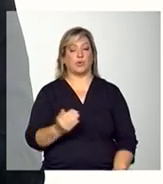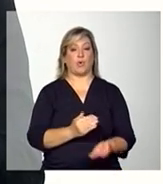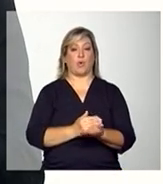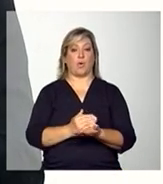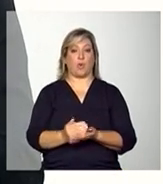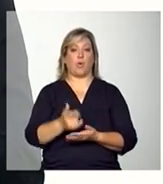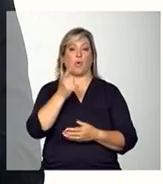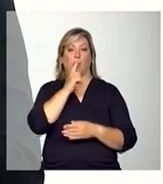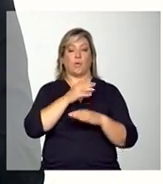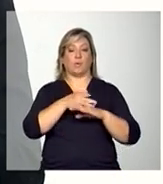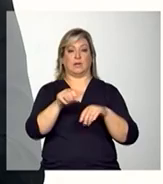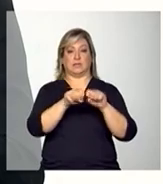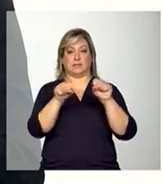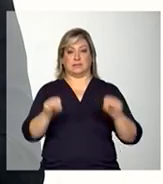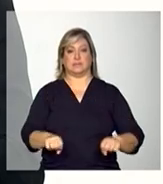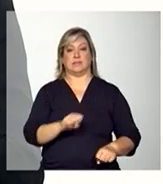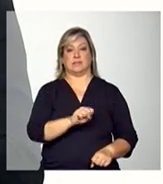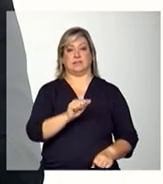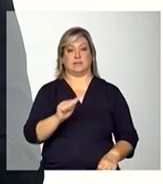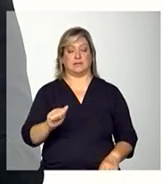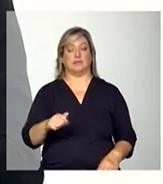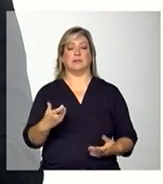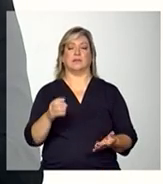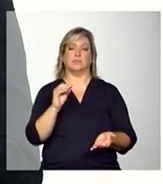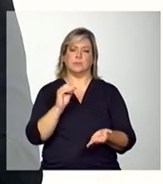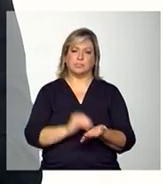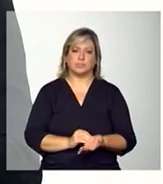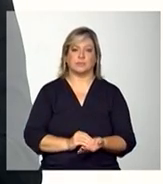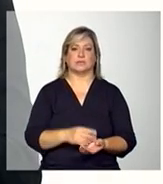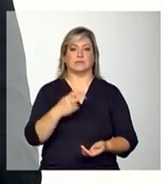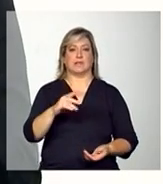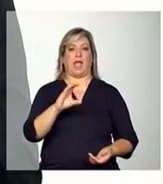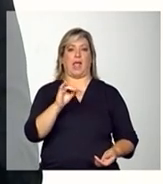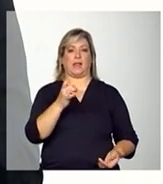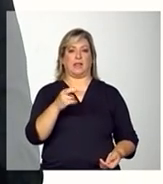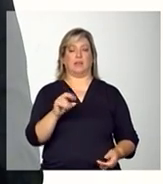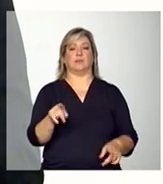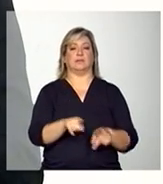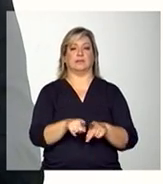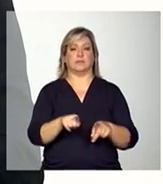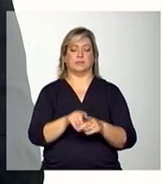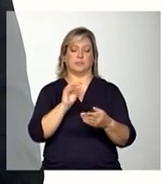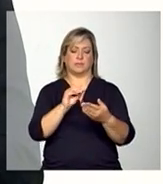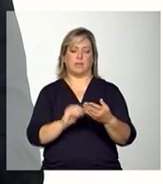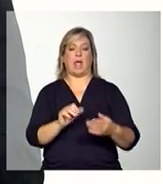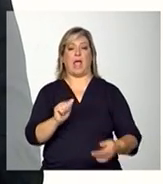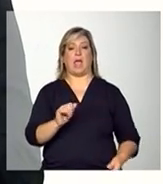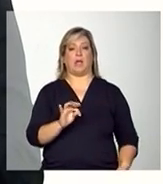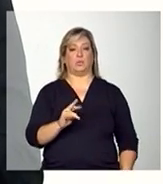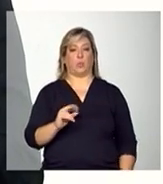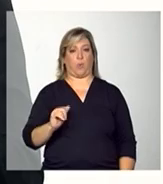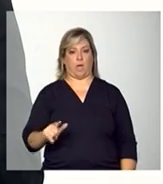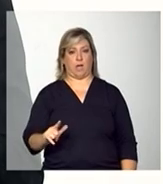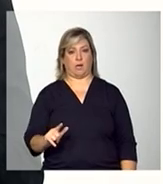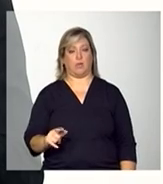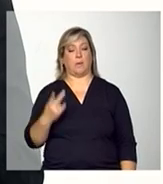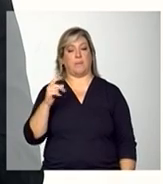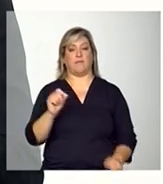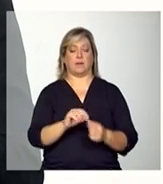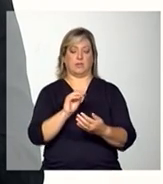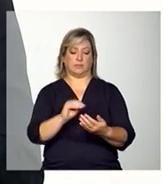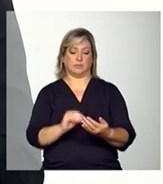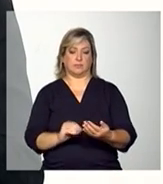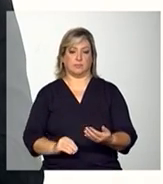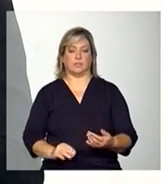aos sistemas do sa atualizem os seus cadastros para poderem ter acesso aos sistemas E aí poder fazer o preenchimento dos